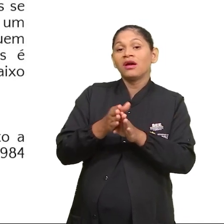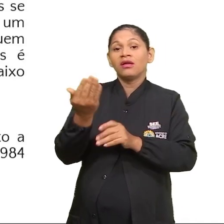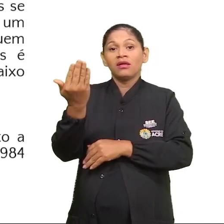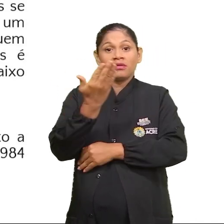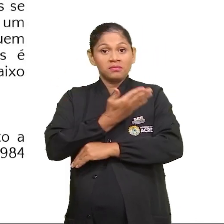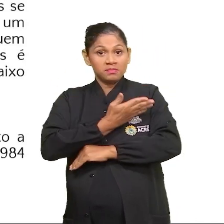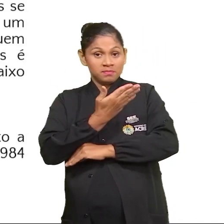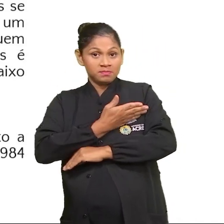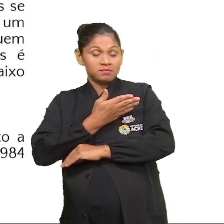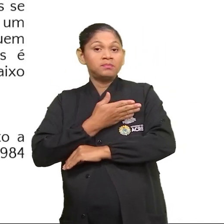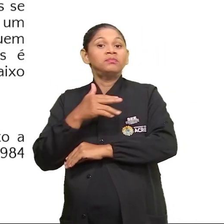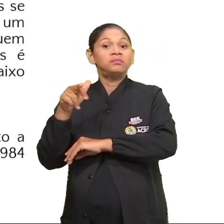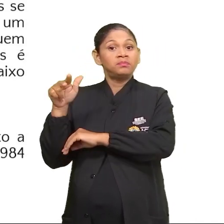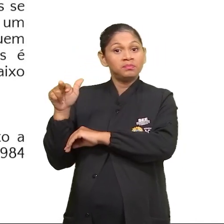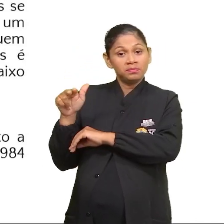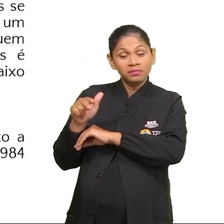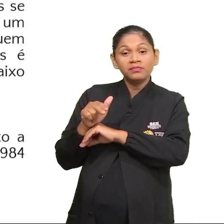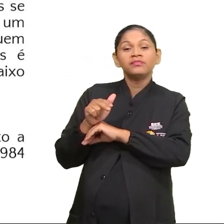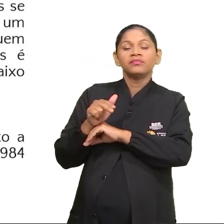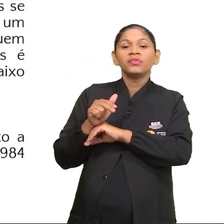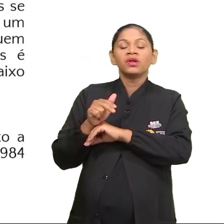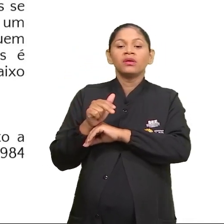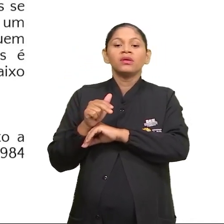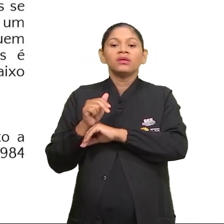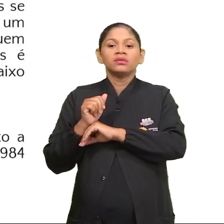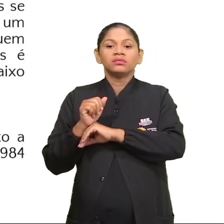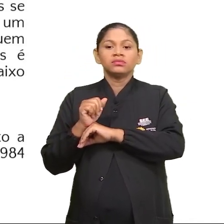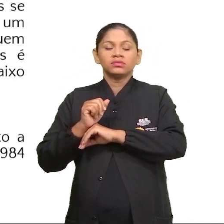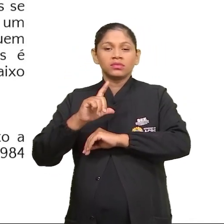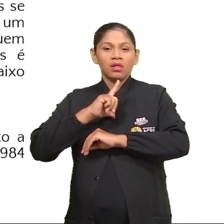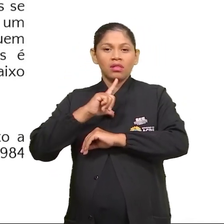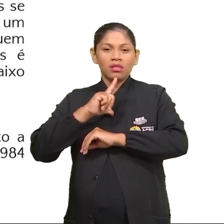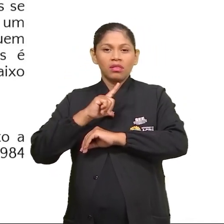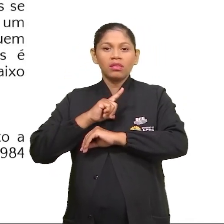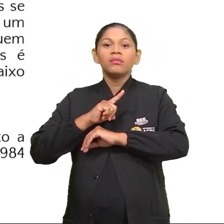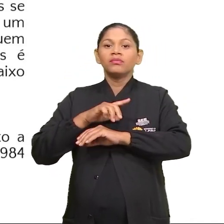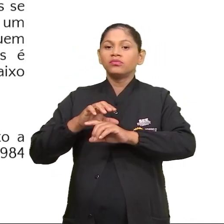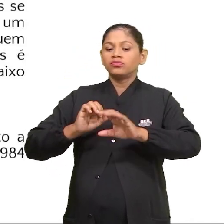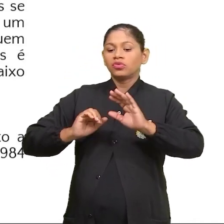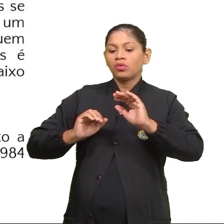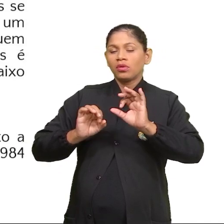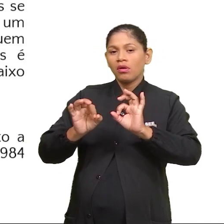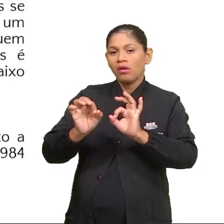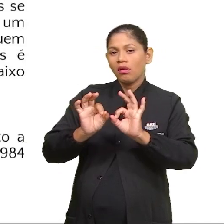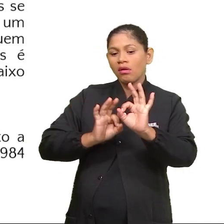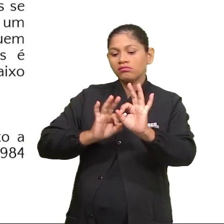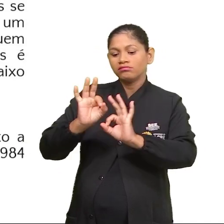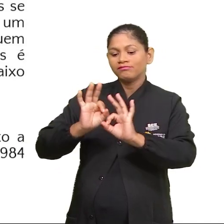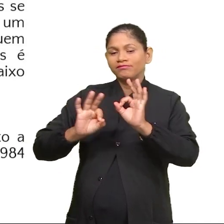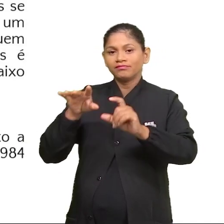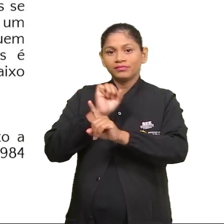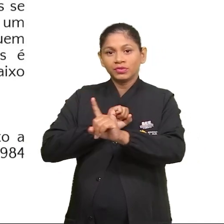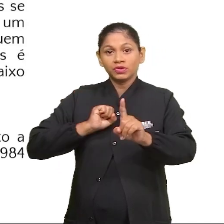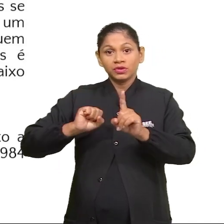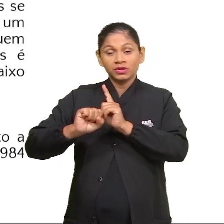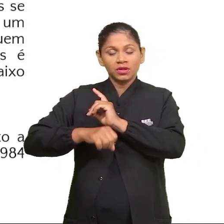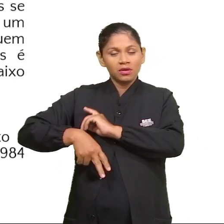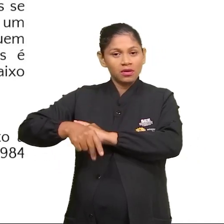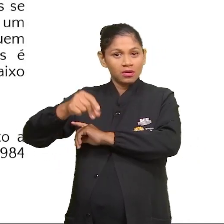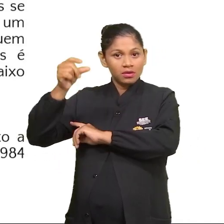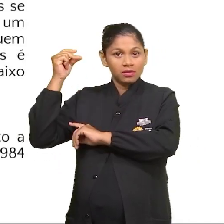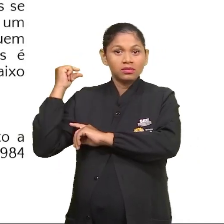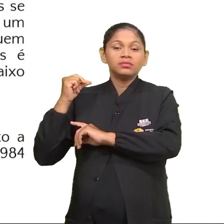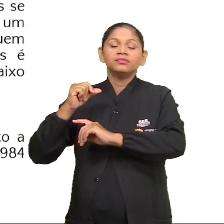a aproveitarem da mobilidade que era oferecida pela ordem social do antigo regime, juntando-se à